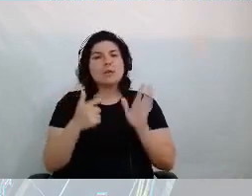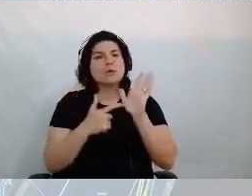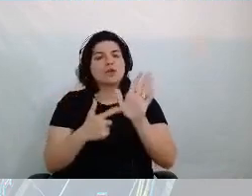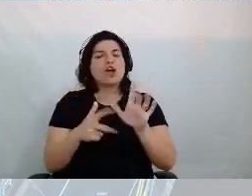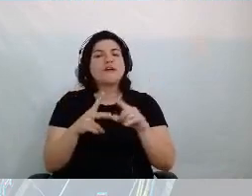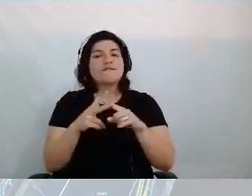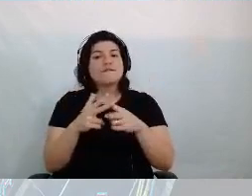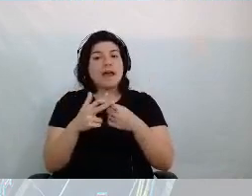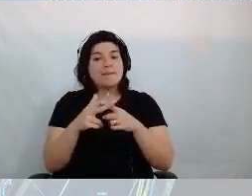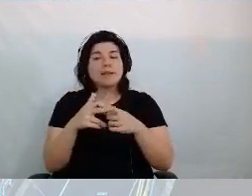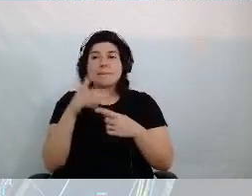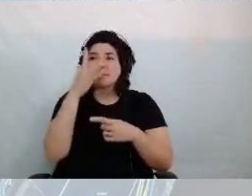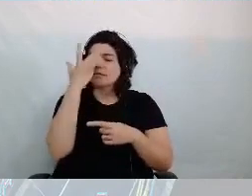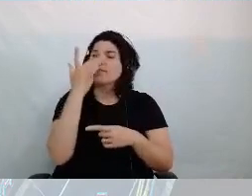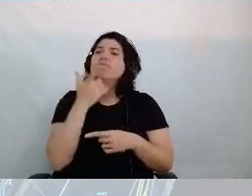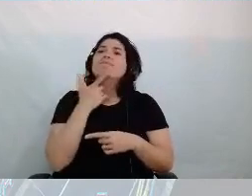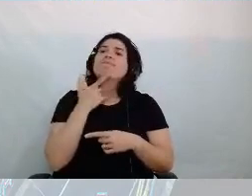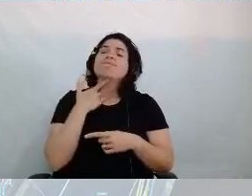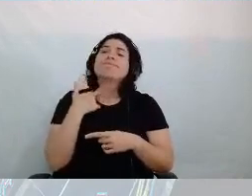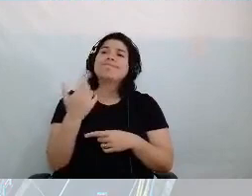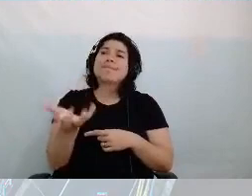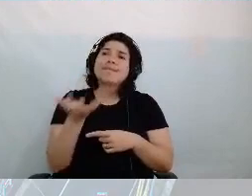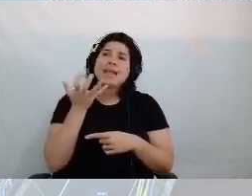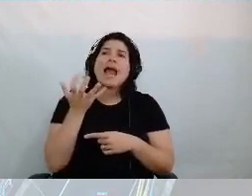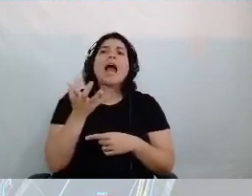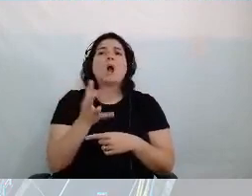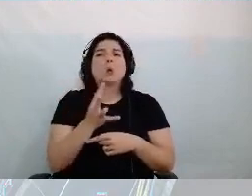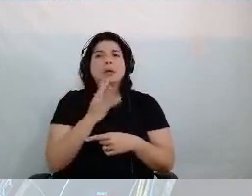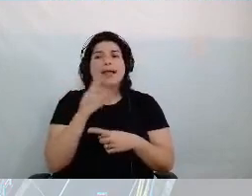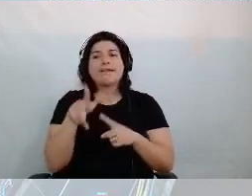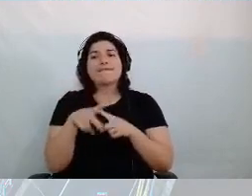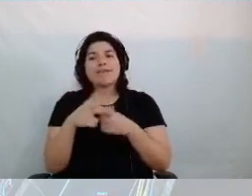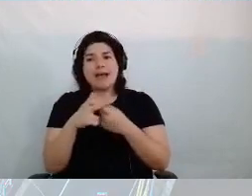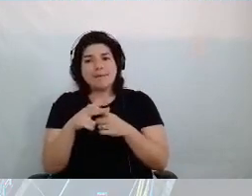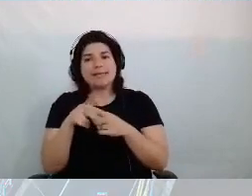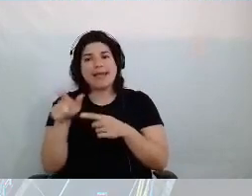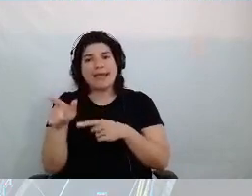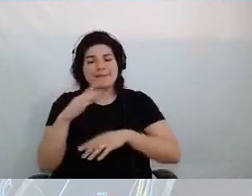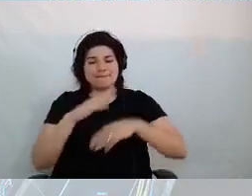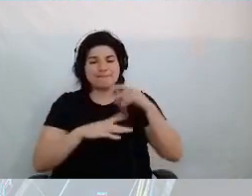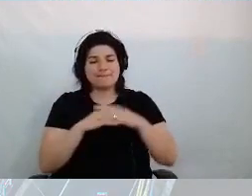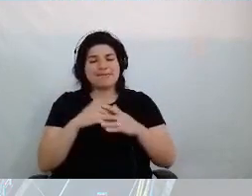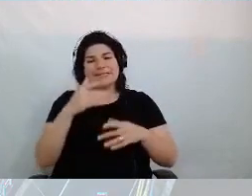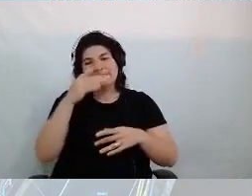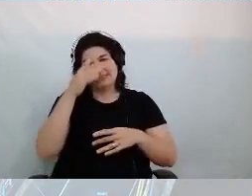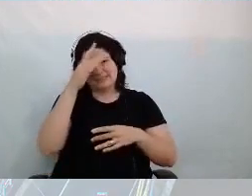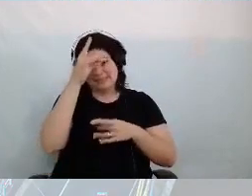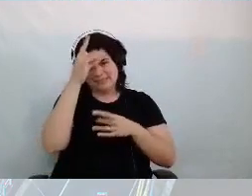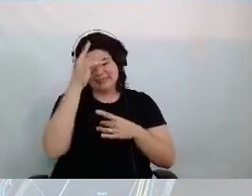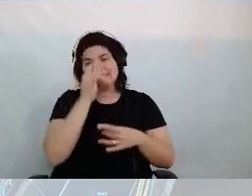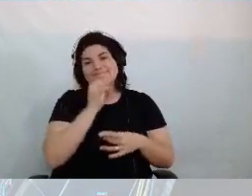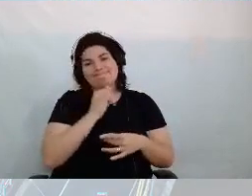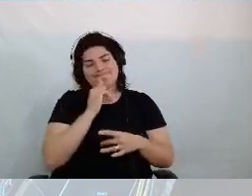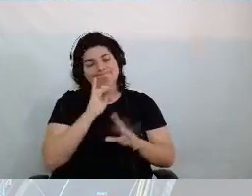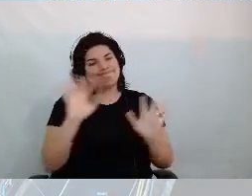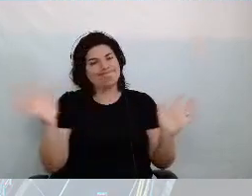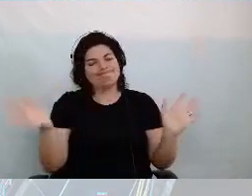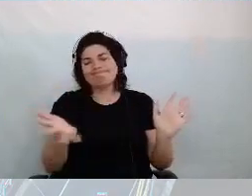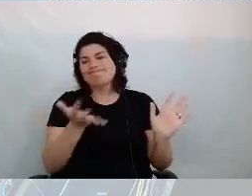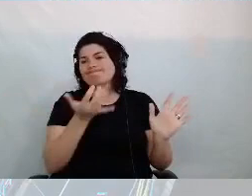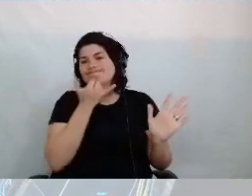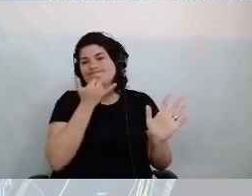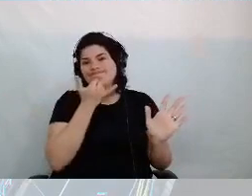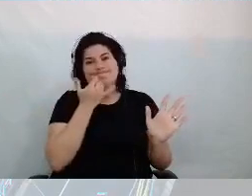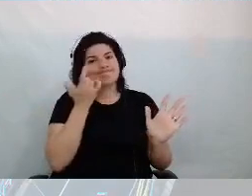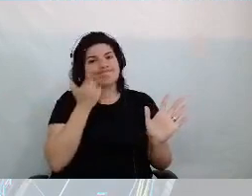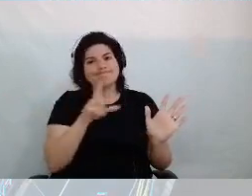pessoas já ficam sedentas. Ah, eu vou conhecer uma ferramenta, ser especialista em teste de performance. Sinto desapontá-lo, não. E aí posso